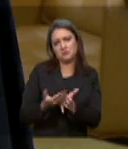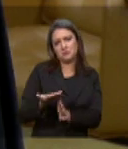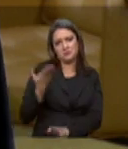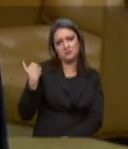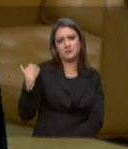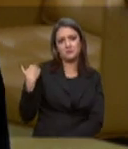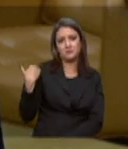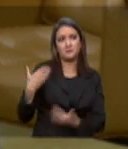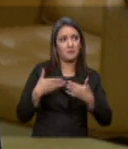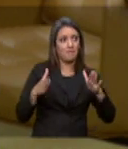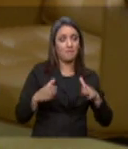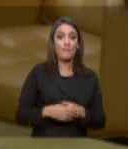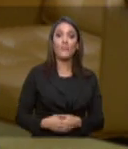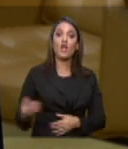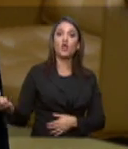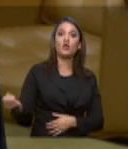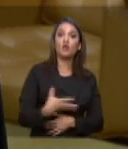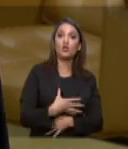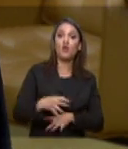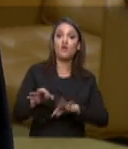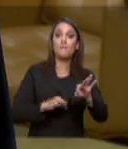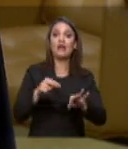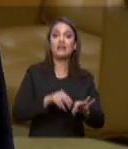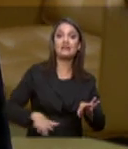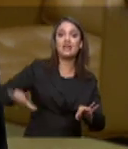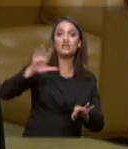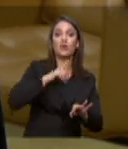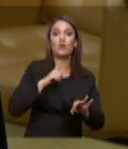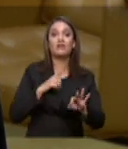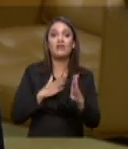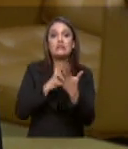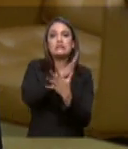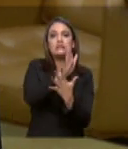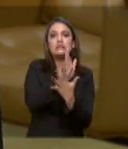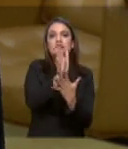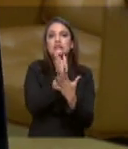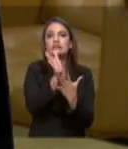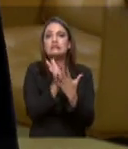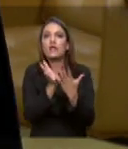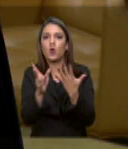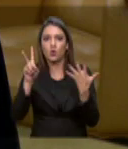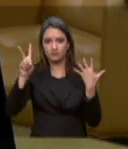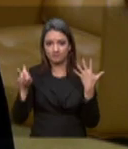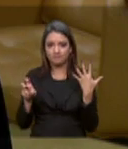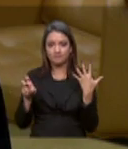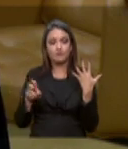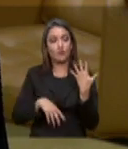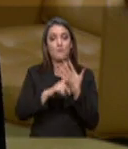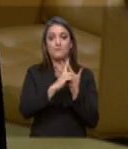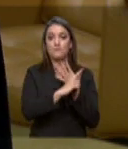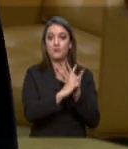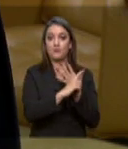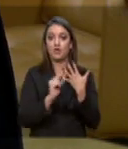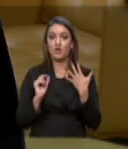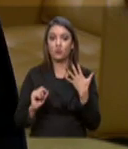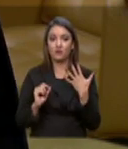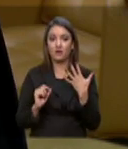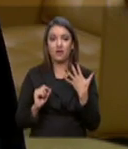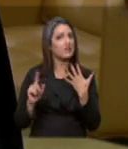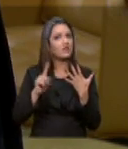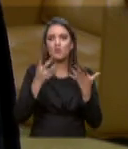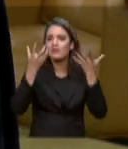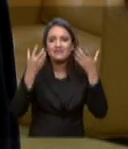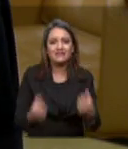criação. O novo Plano Nacional, excelências, é composto por 5 eixos temáticos. O primeiro deles, tolerância